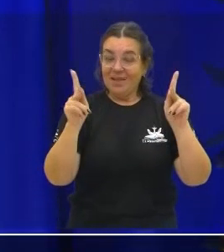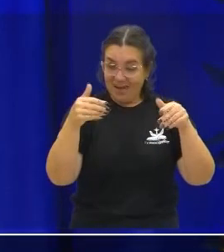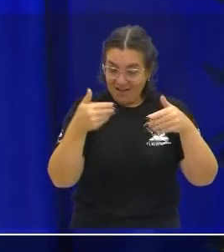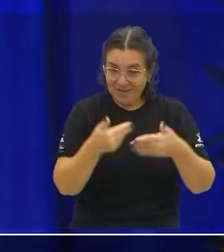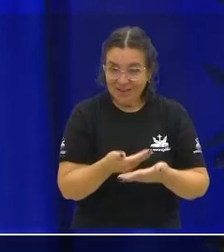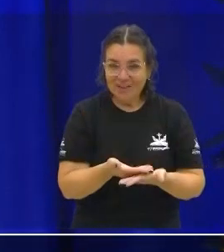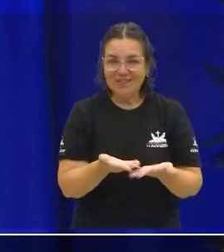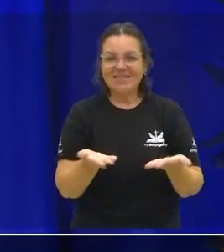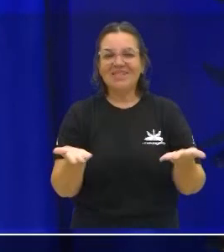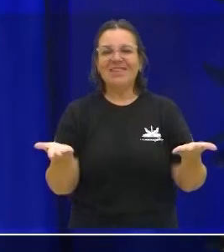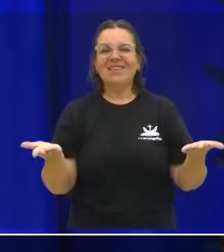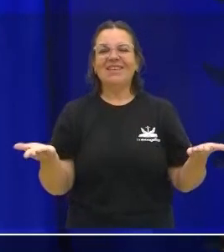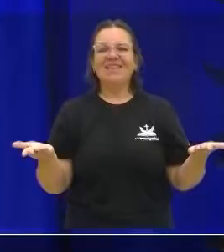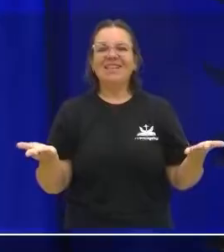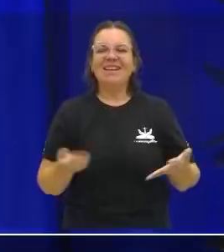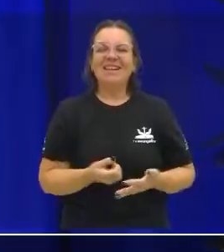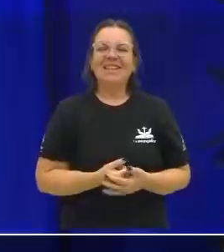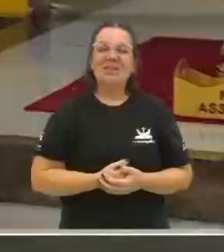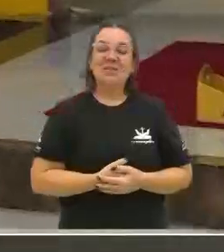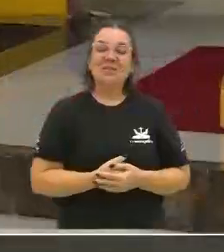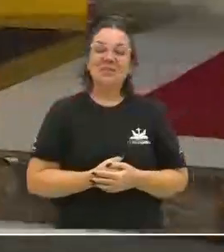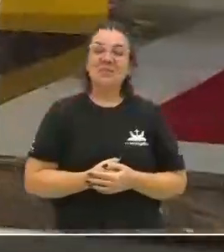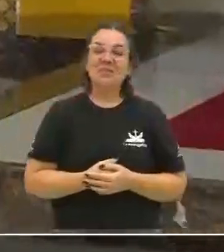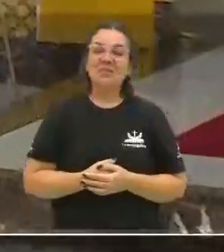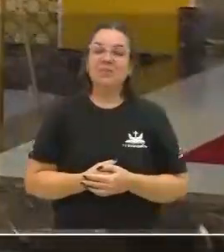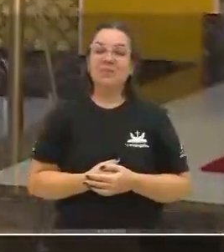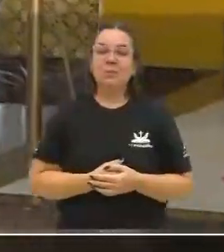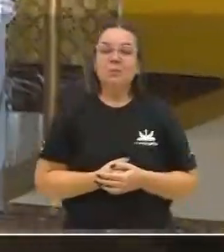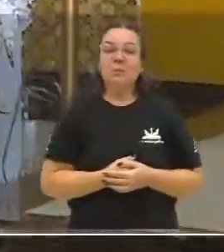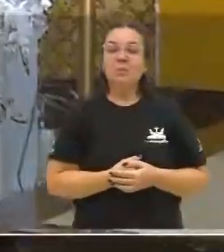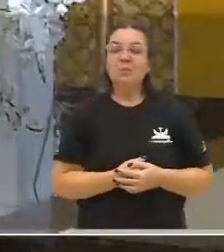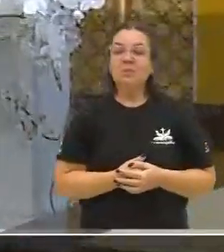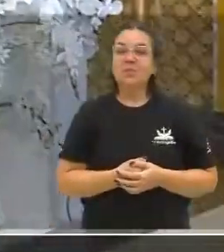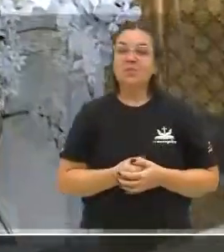vem a vitória.